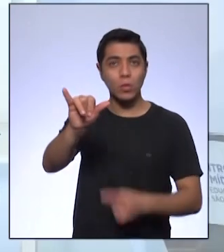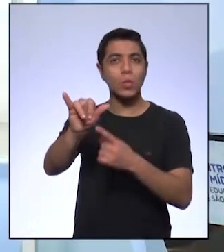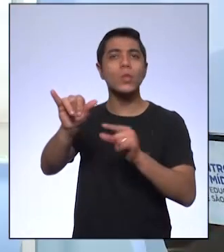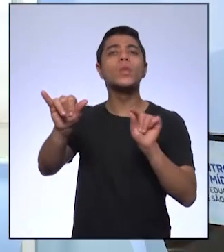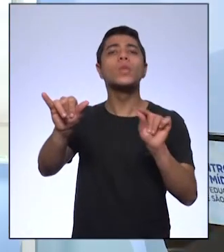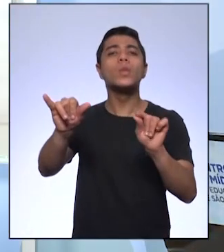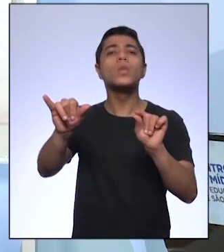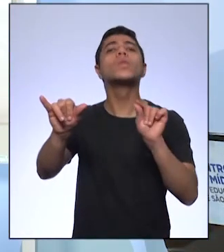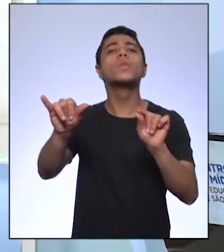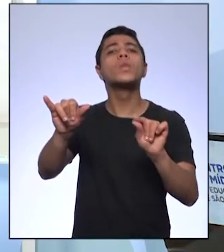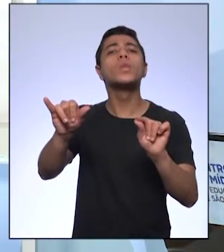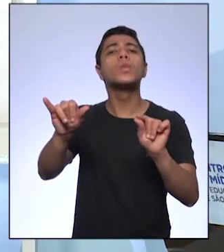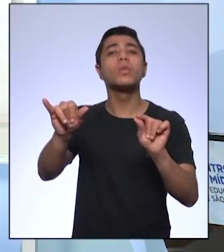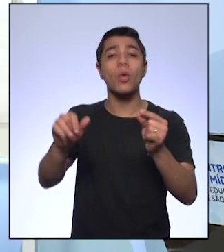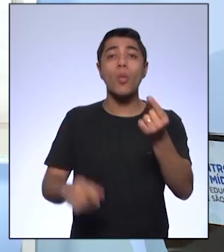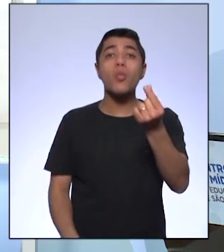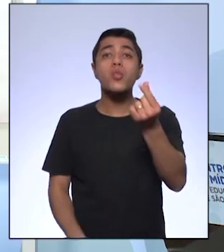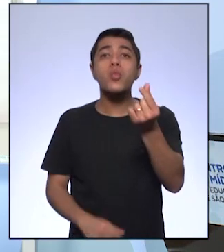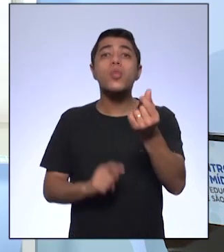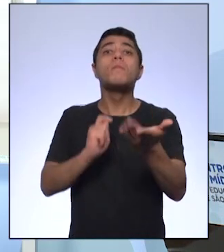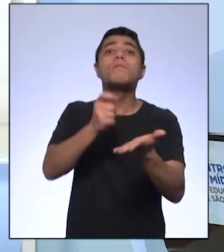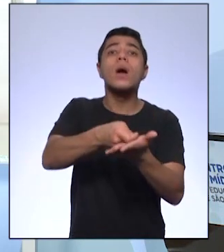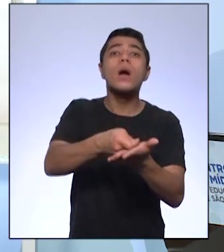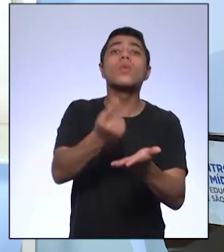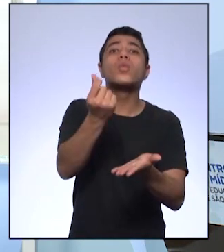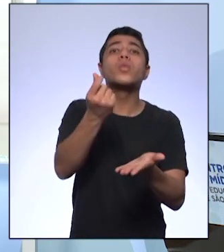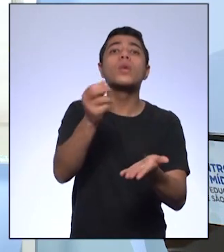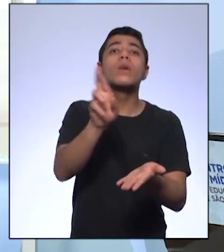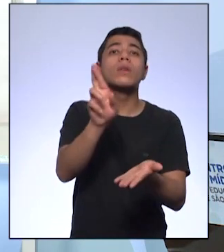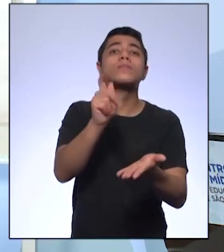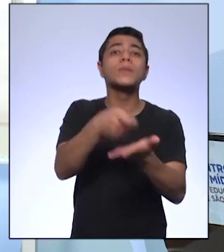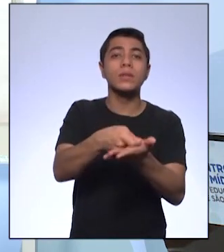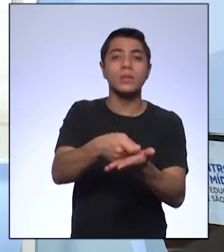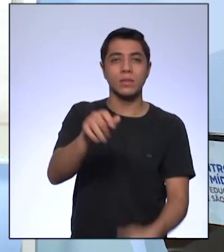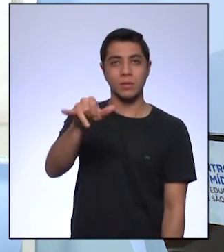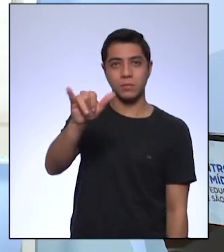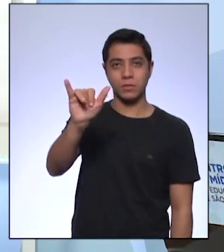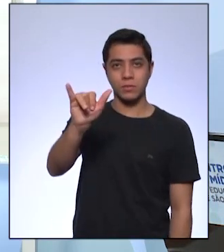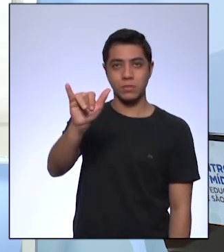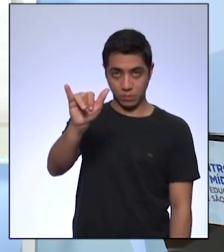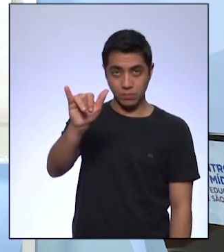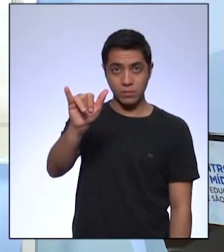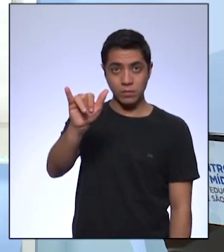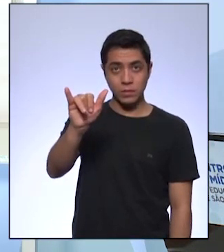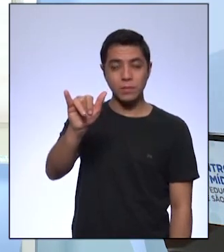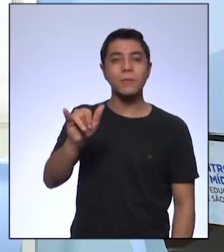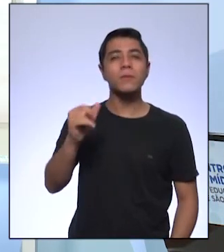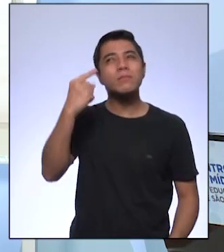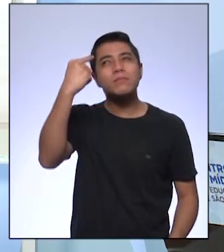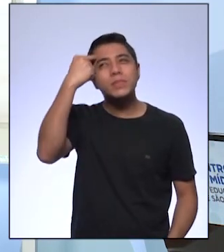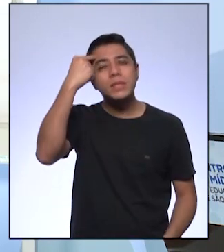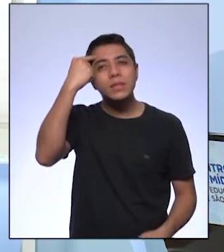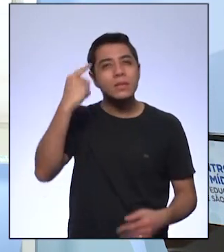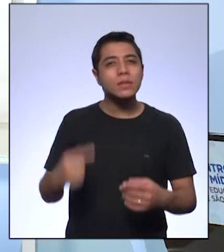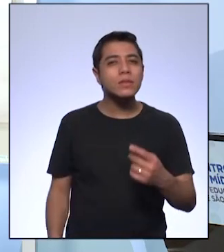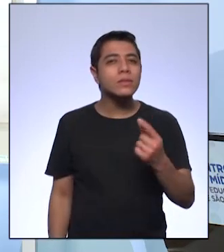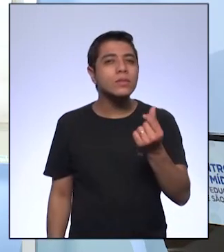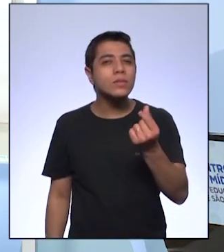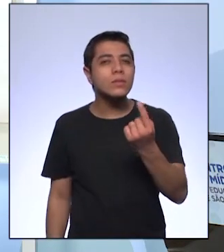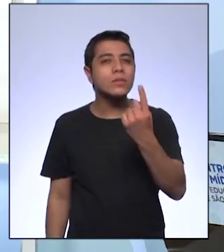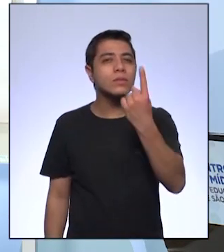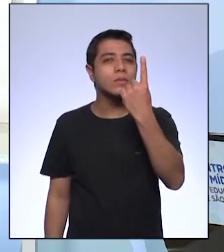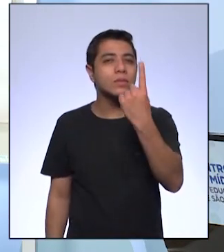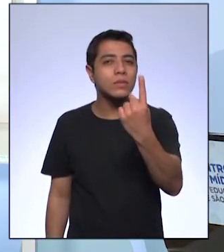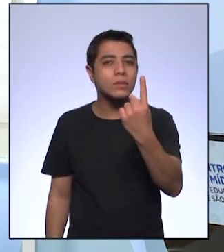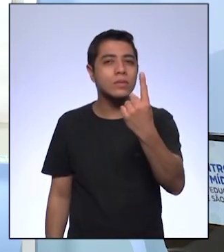concordam? Então, teremos ali o y, teremos os 195, pensando que você adquiriu a